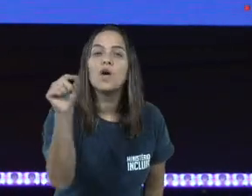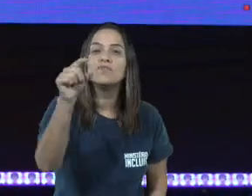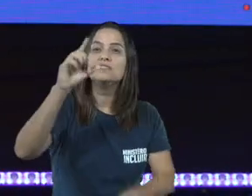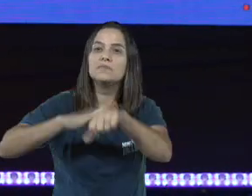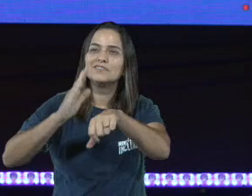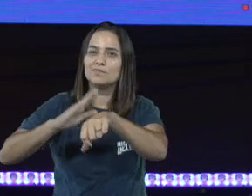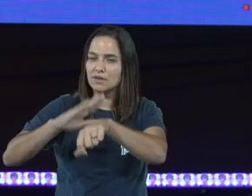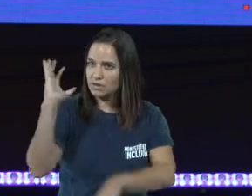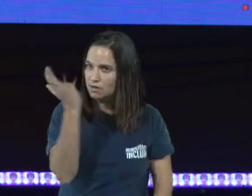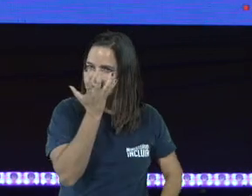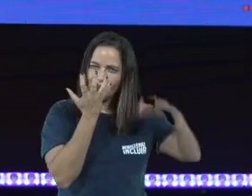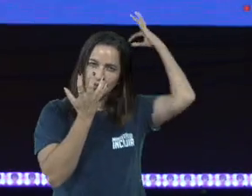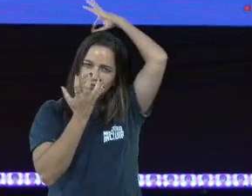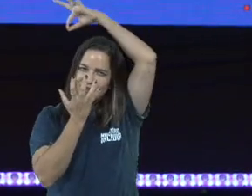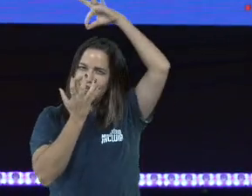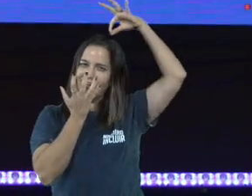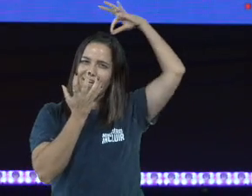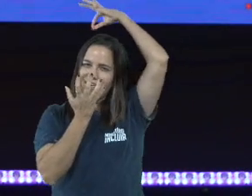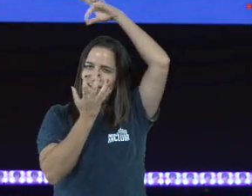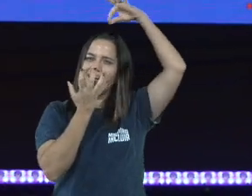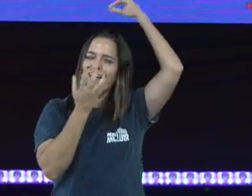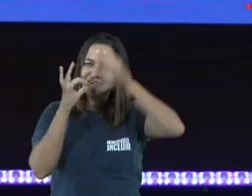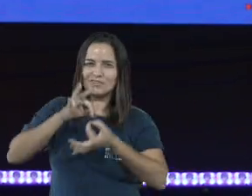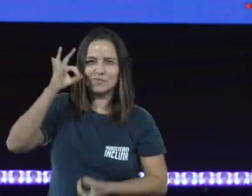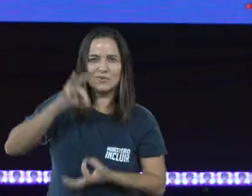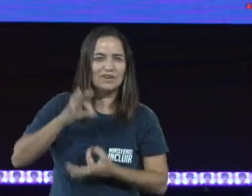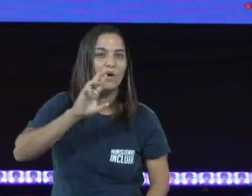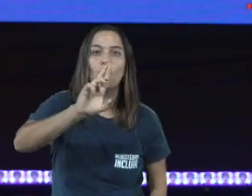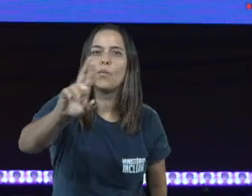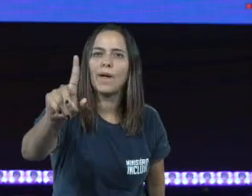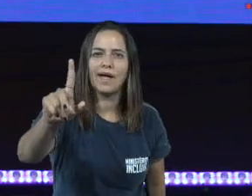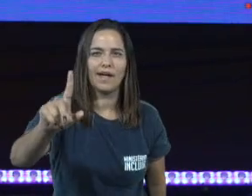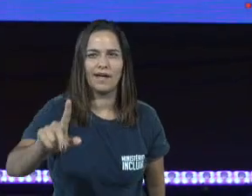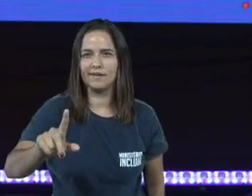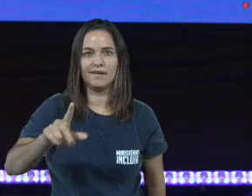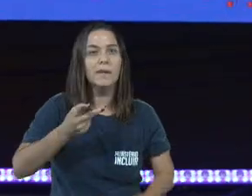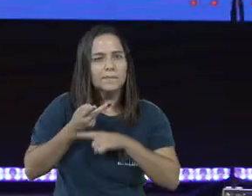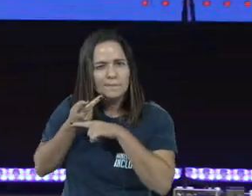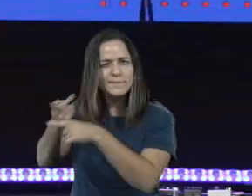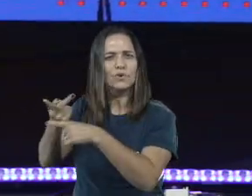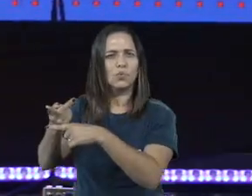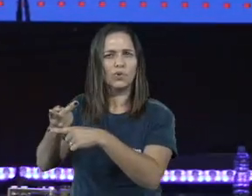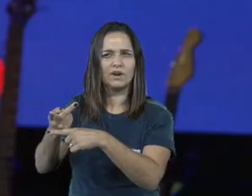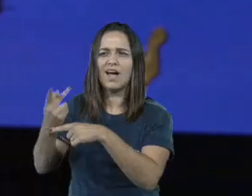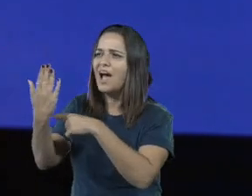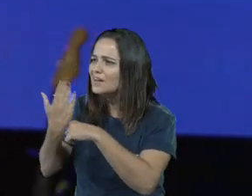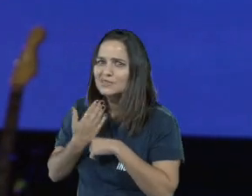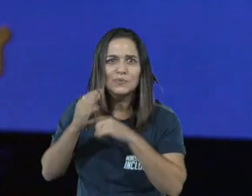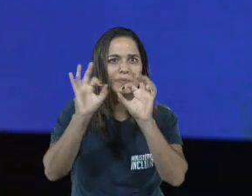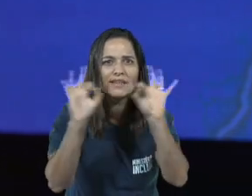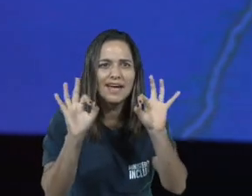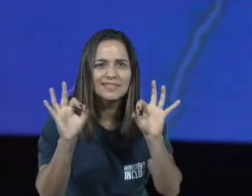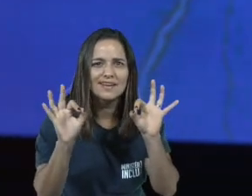ham de fera de espiritual mais você nada disso e você não teve a humildade de procurar alguém abriu o coração para as me ajuda me ajuda que eu sou